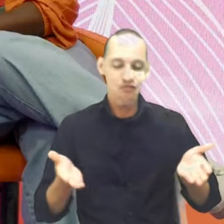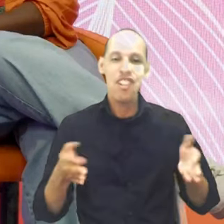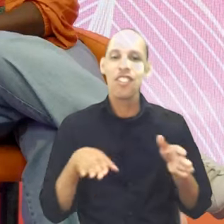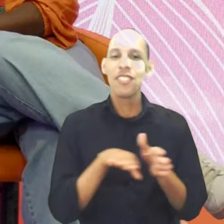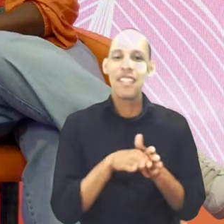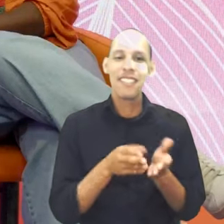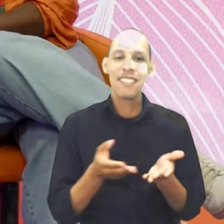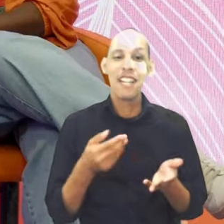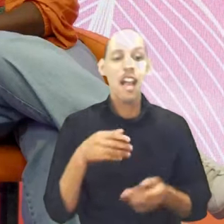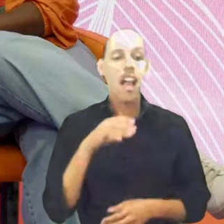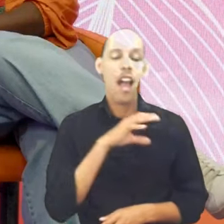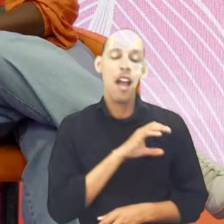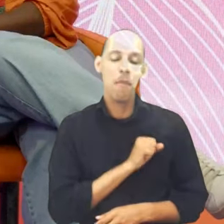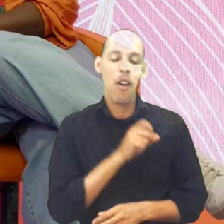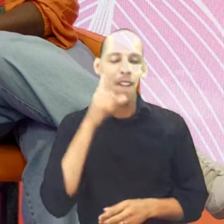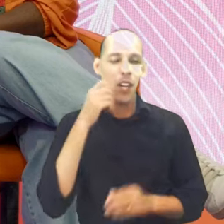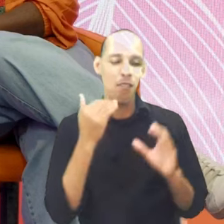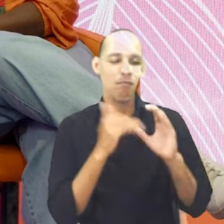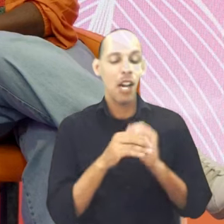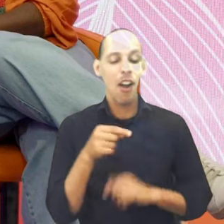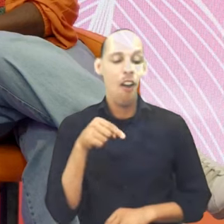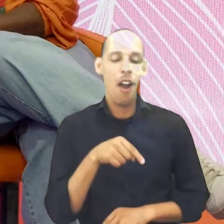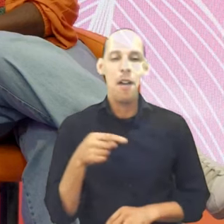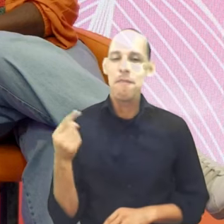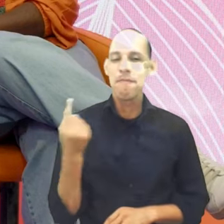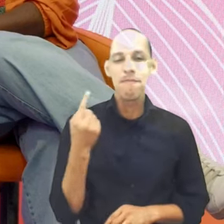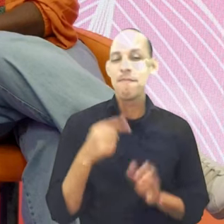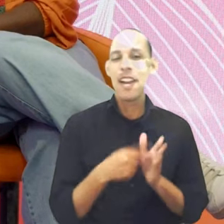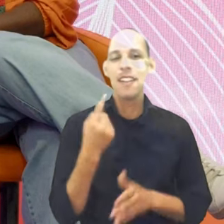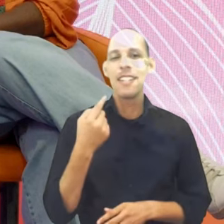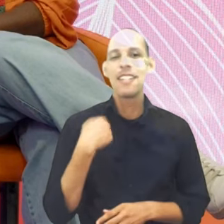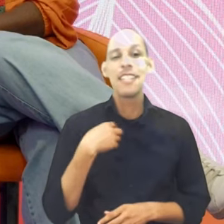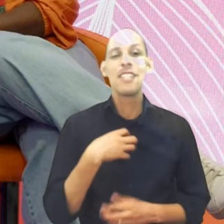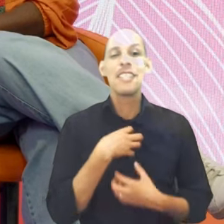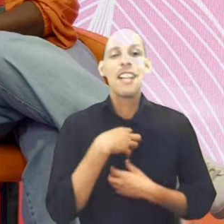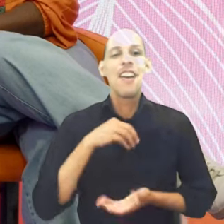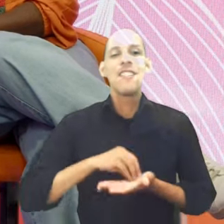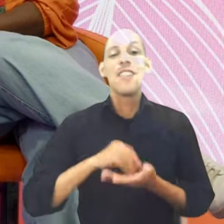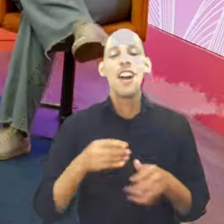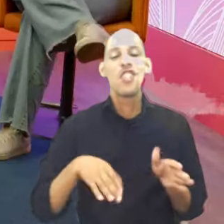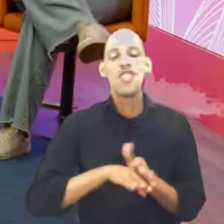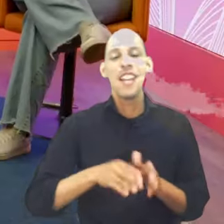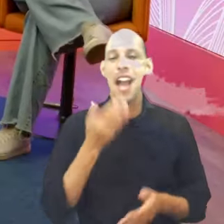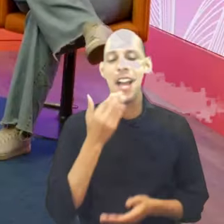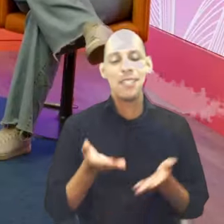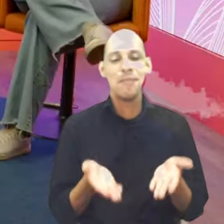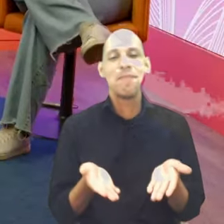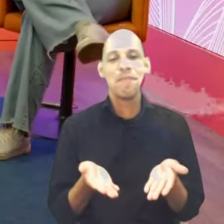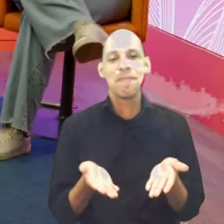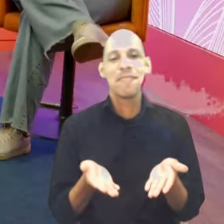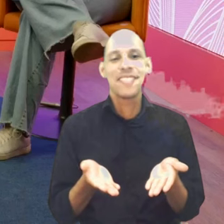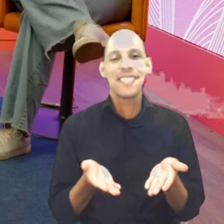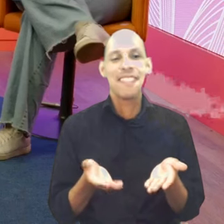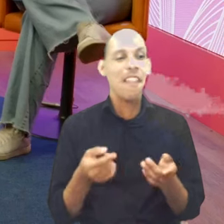pro meu amor, pro meu marido. Falei assim, amor, a única vez que eu não sinto falta de você é quando a comida chega. Na